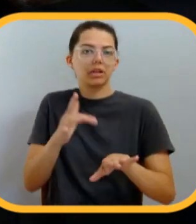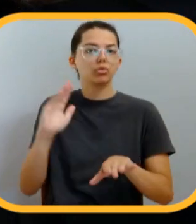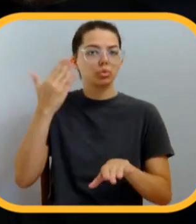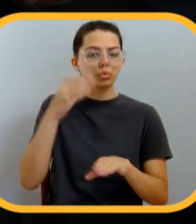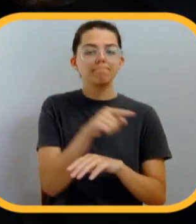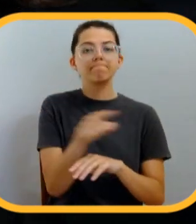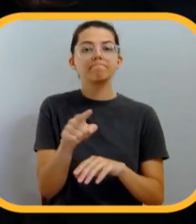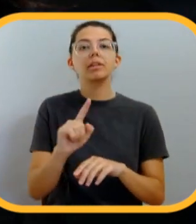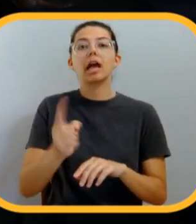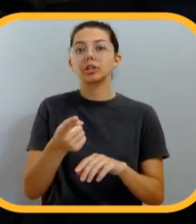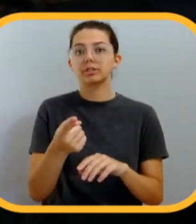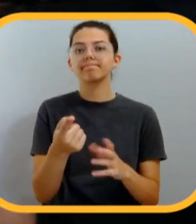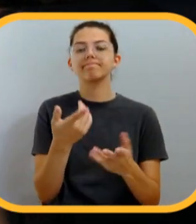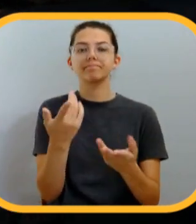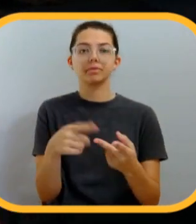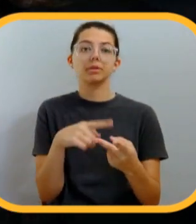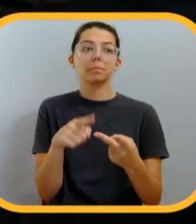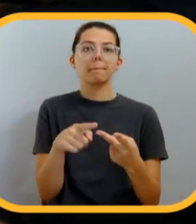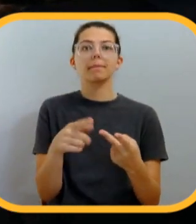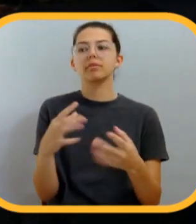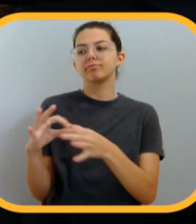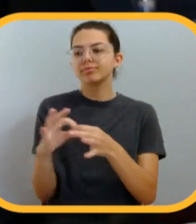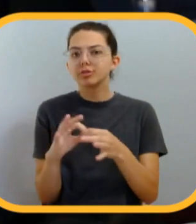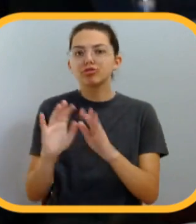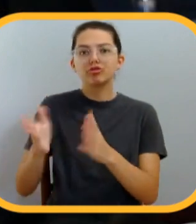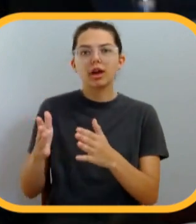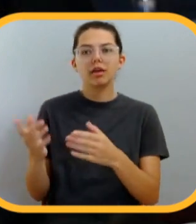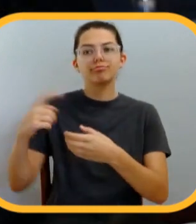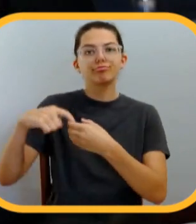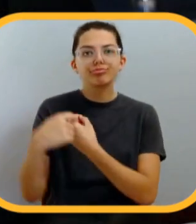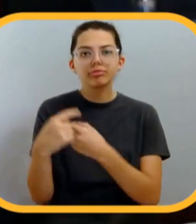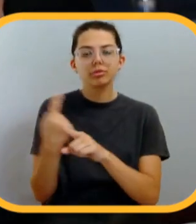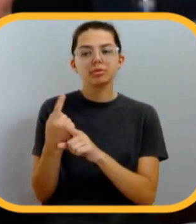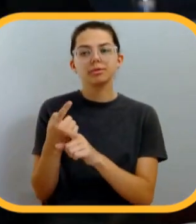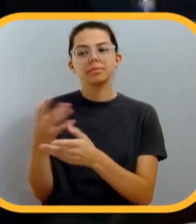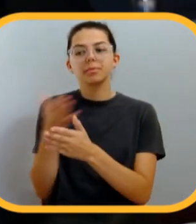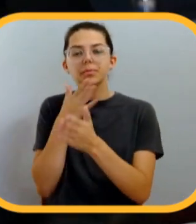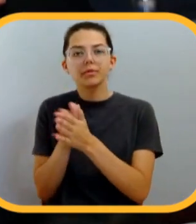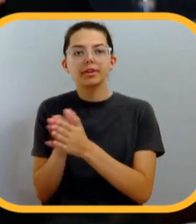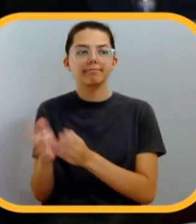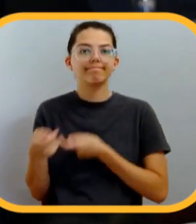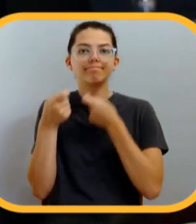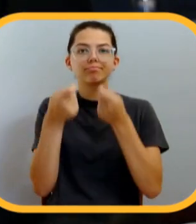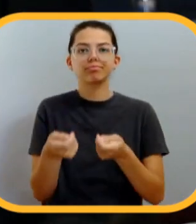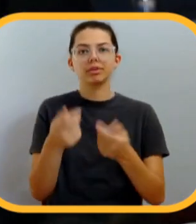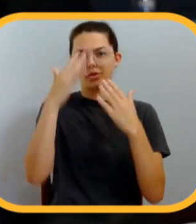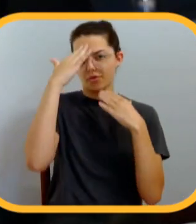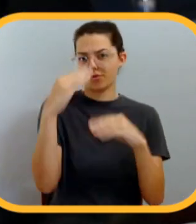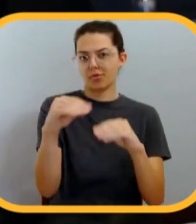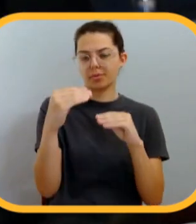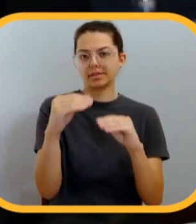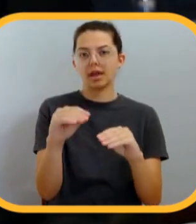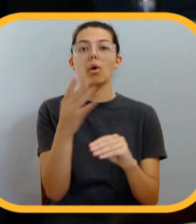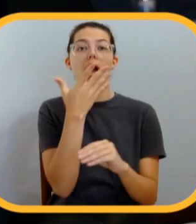públicos, dos públicos que estão mais vulneráveis, e depois aproveitar já as sinergias e, com certeza, apostar na formação